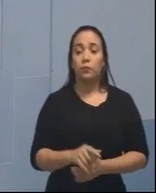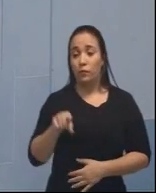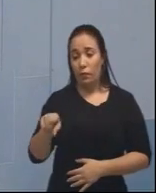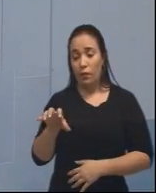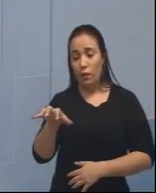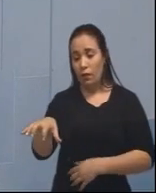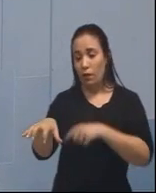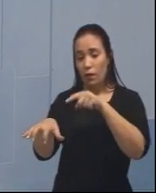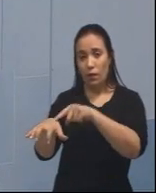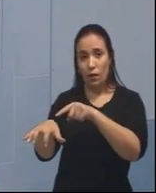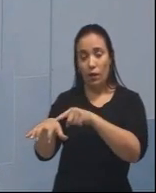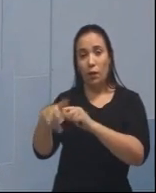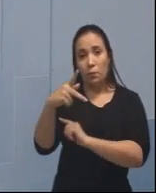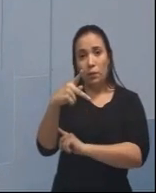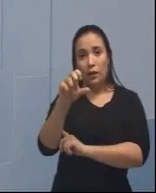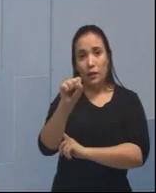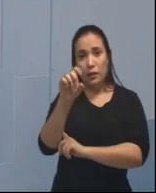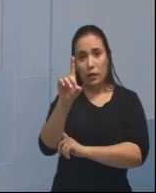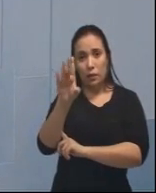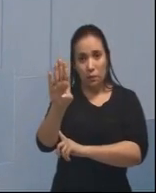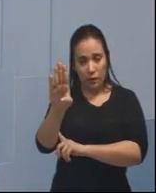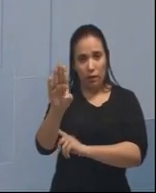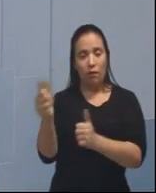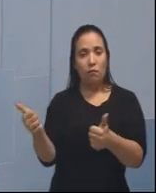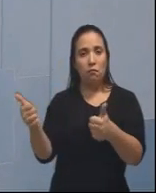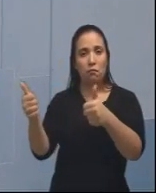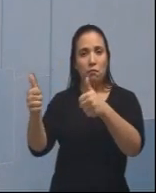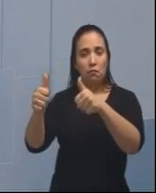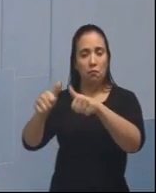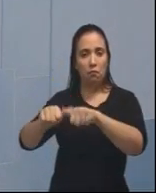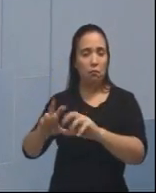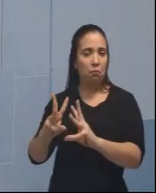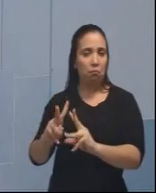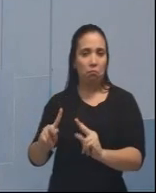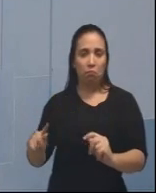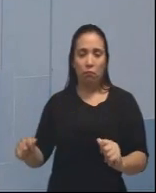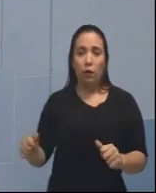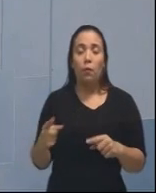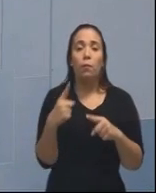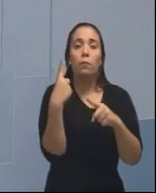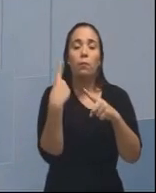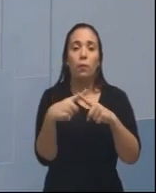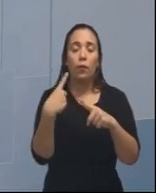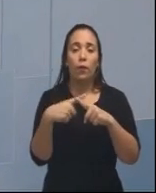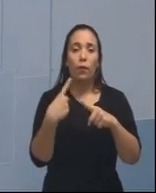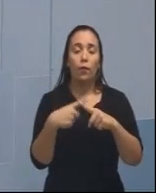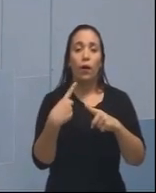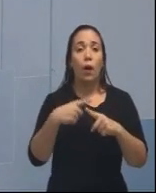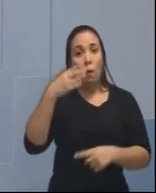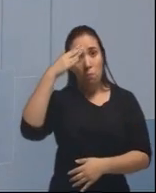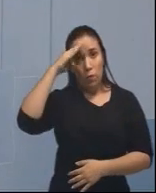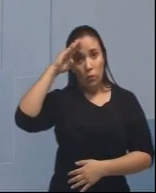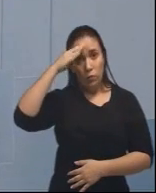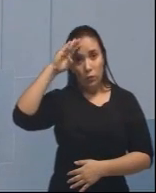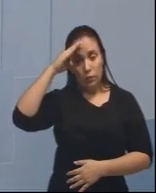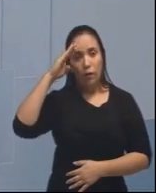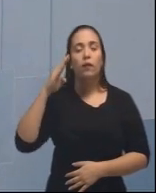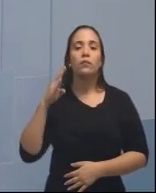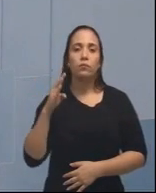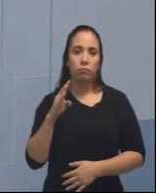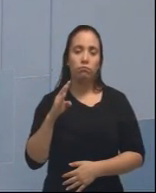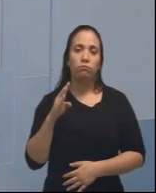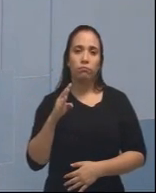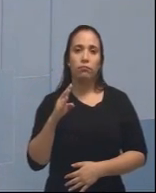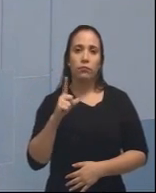com o desmonte do PSDB e do discurso do PSDB, que ocupou uma parcela foi Jair Messias Bolsonaro. Nós vamos